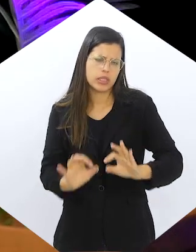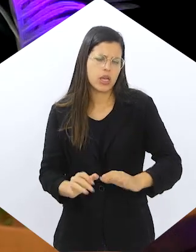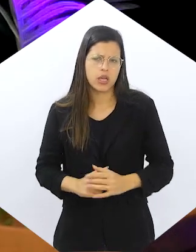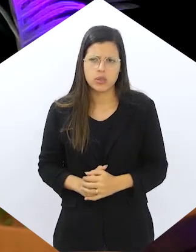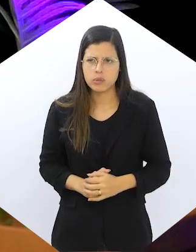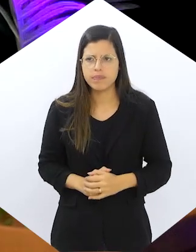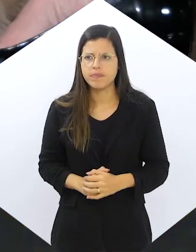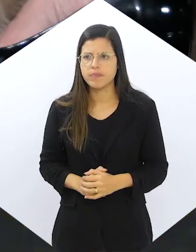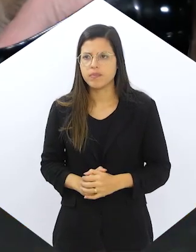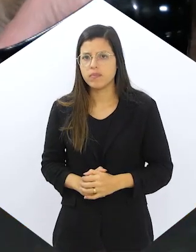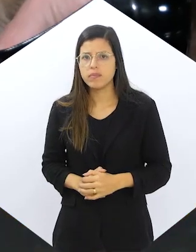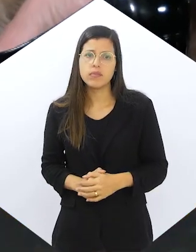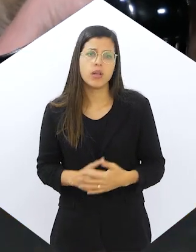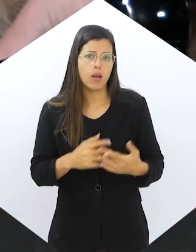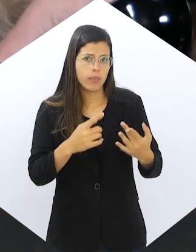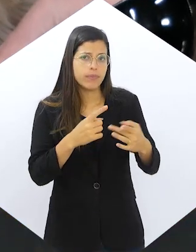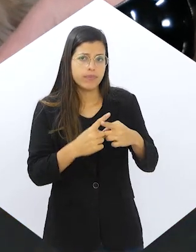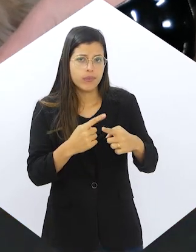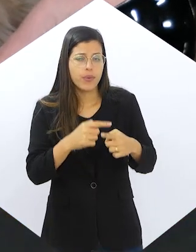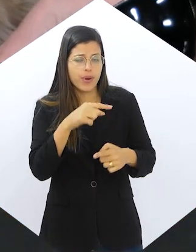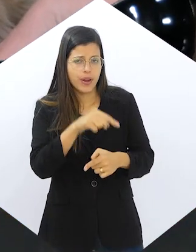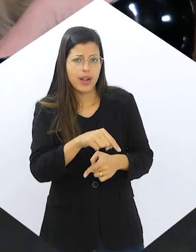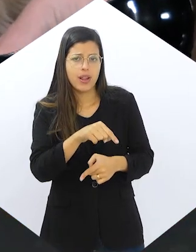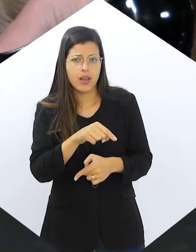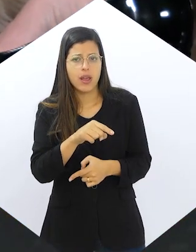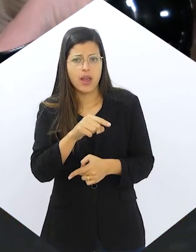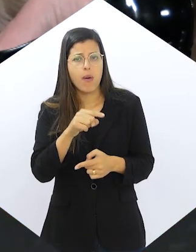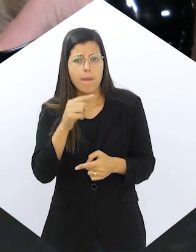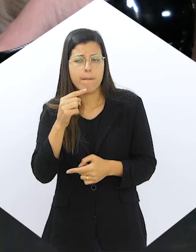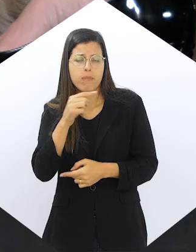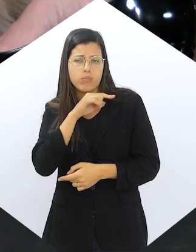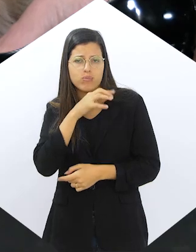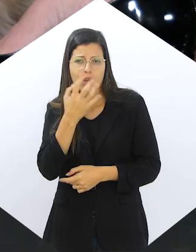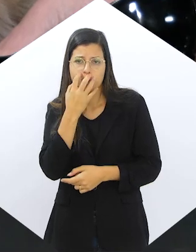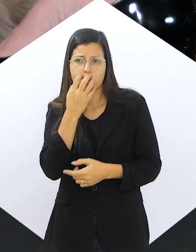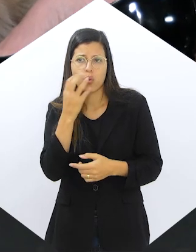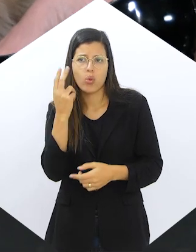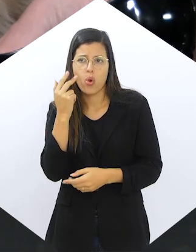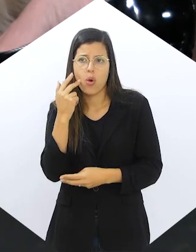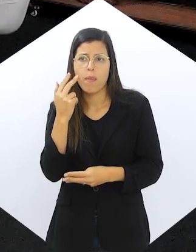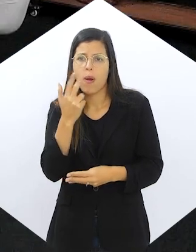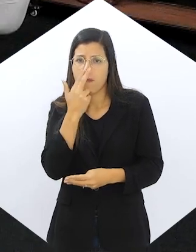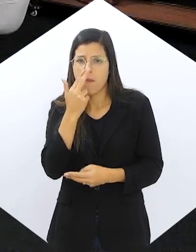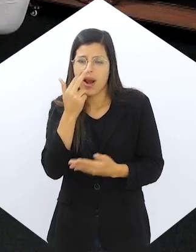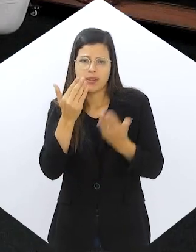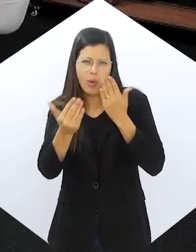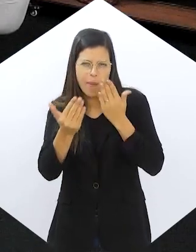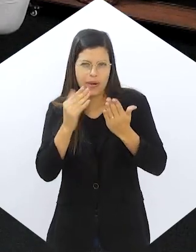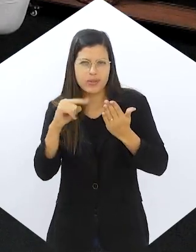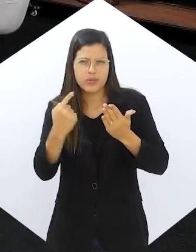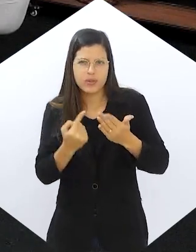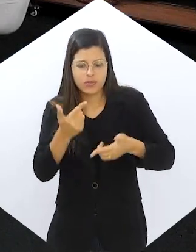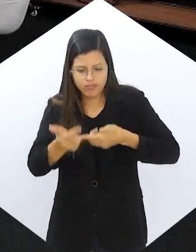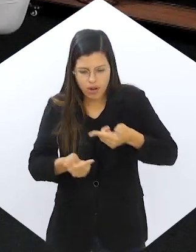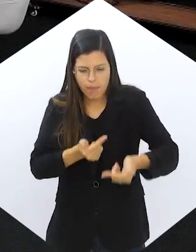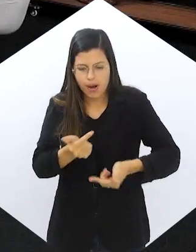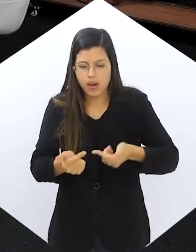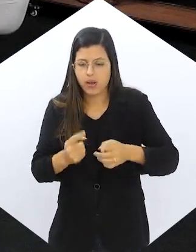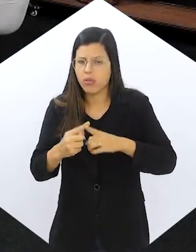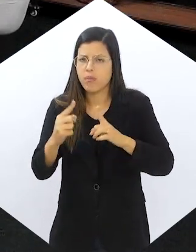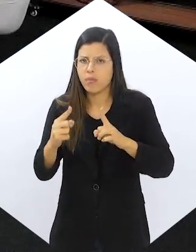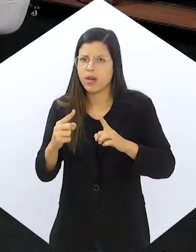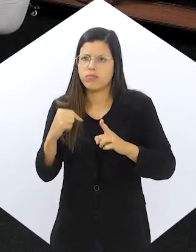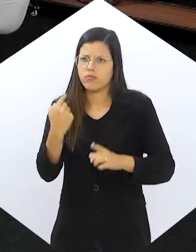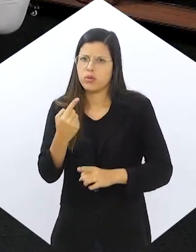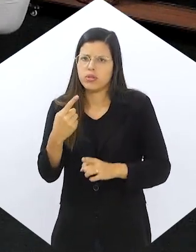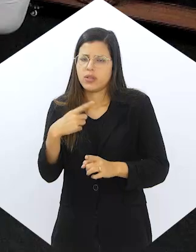tudo certo. Porque além de tudo, ele é um pet normal também. Ele é como a gente, quando vai trabalhar, tá trabalhando, mas a gente tem a nossa vida. Sim, igual ele